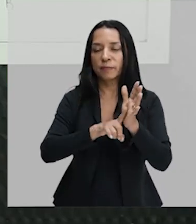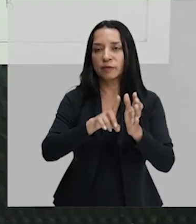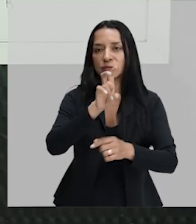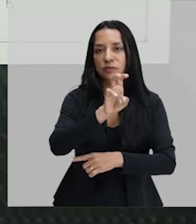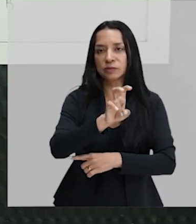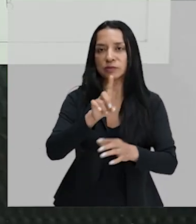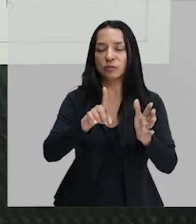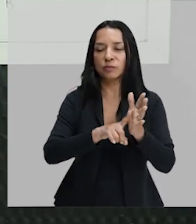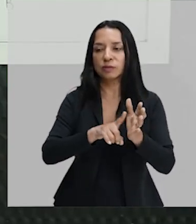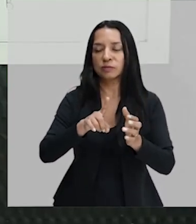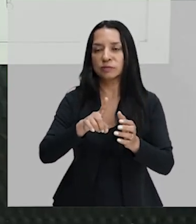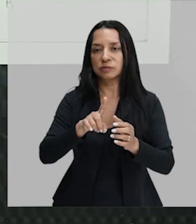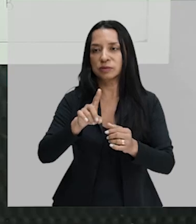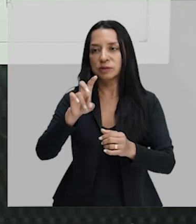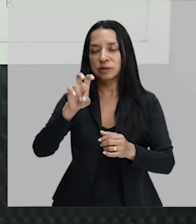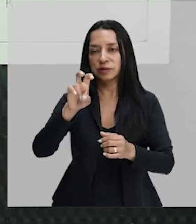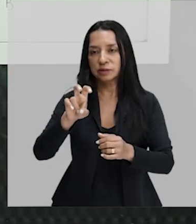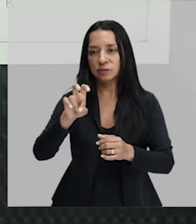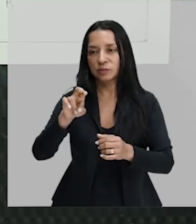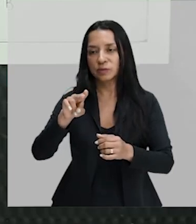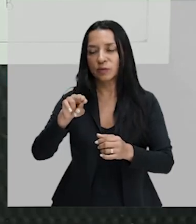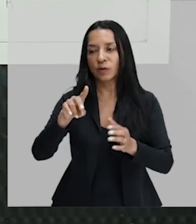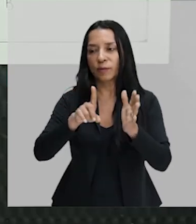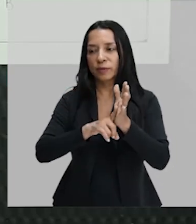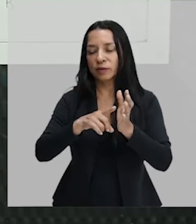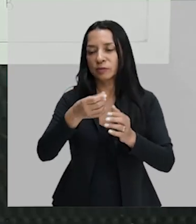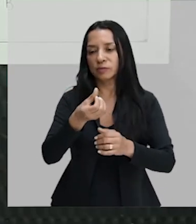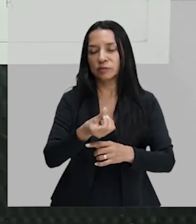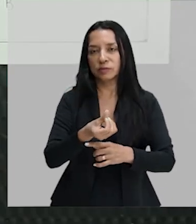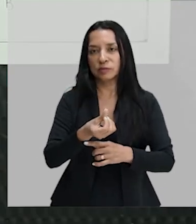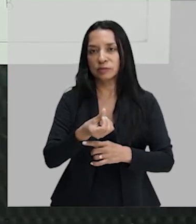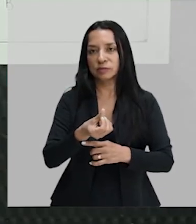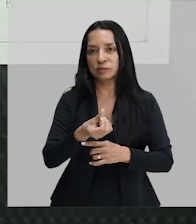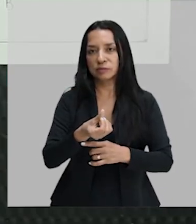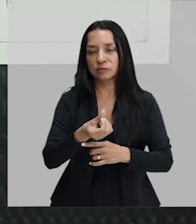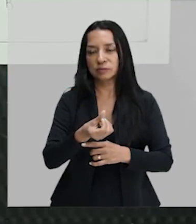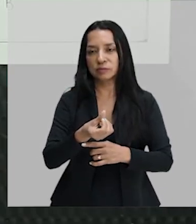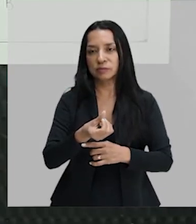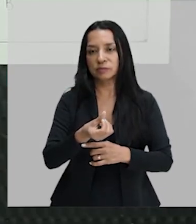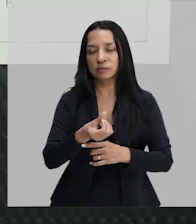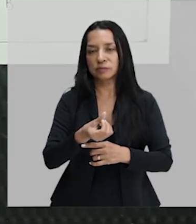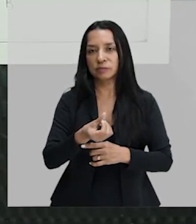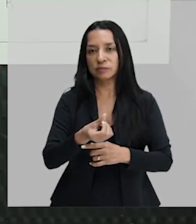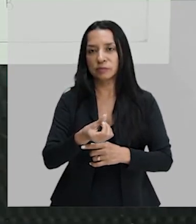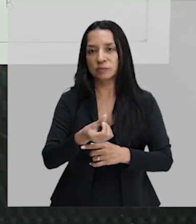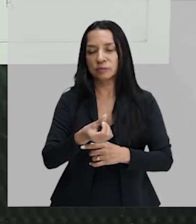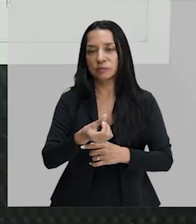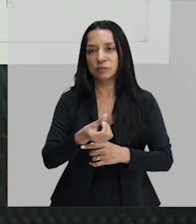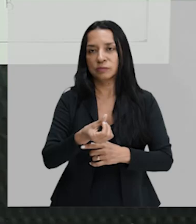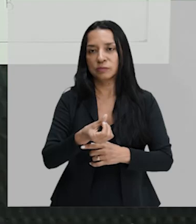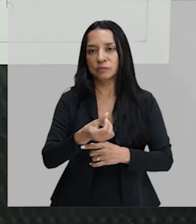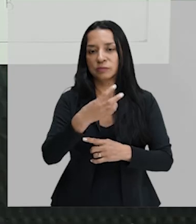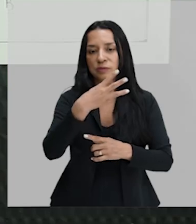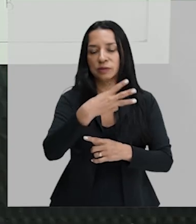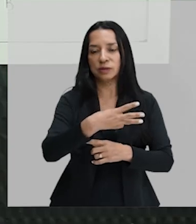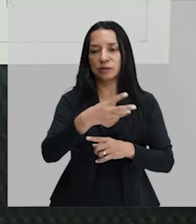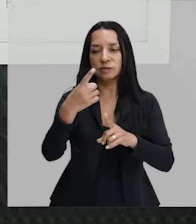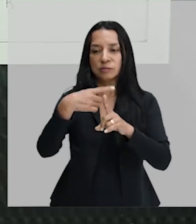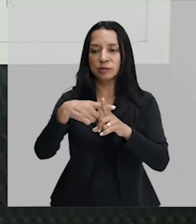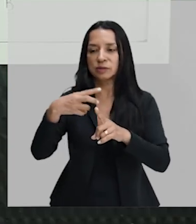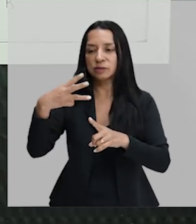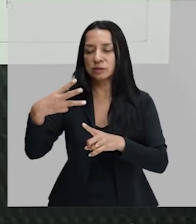9. E aqui menos 4, 5 e 7. Mais. Vamos